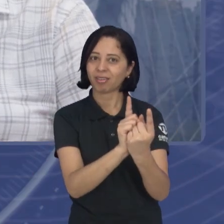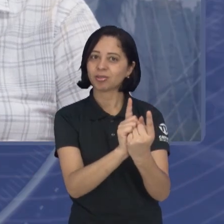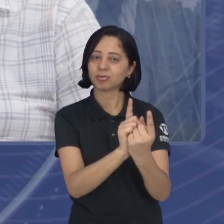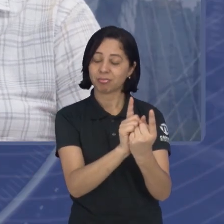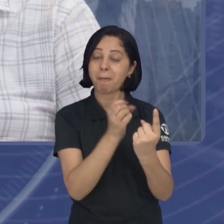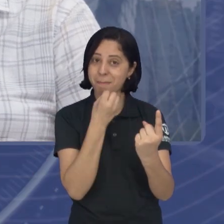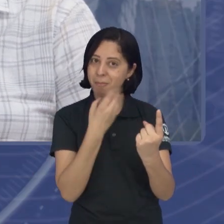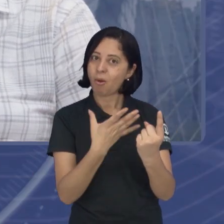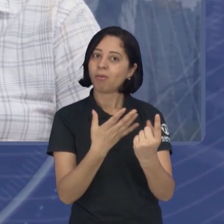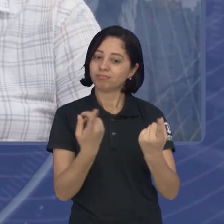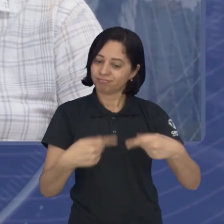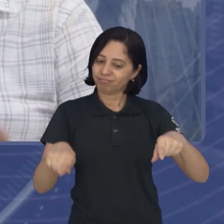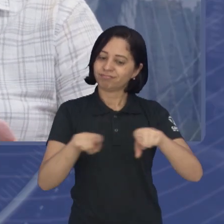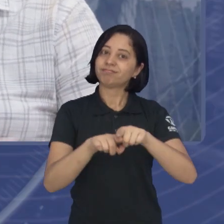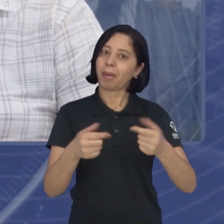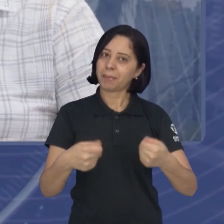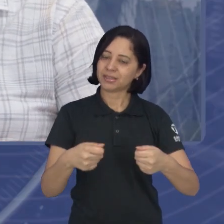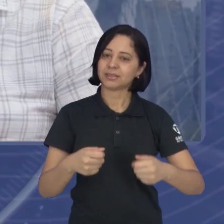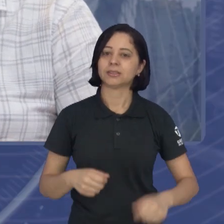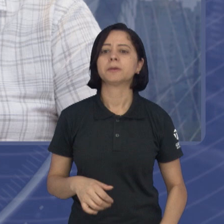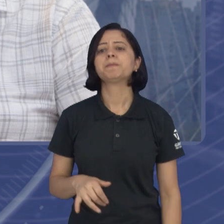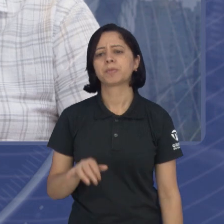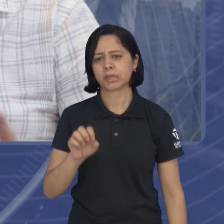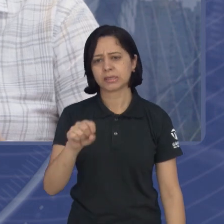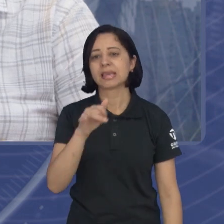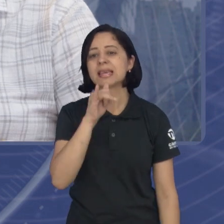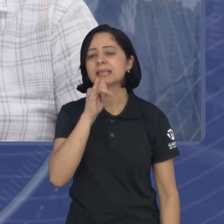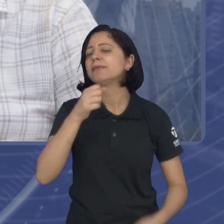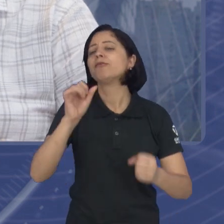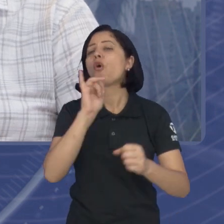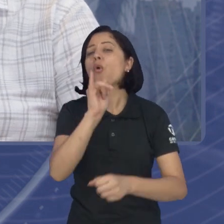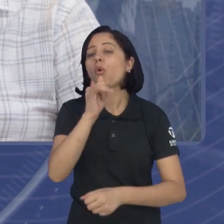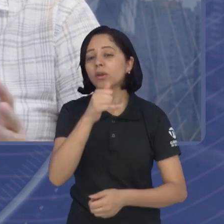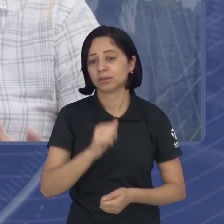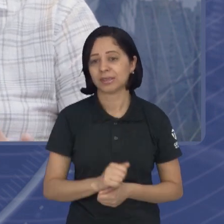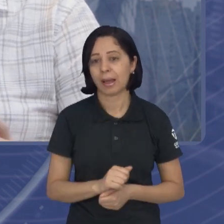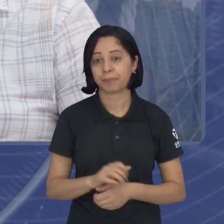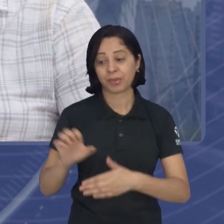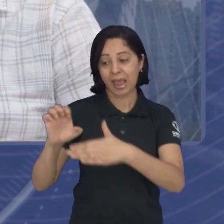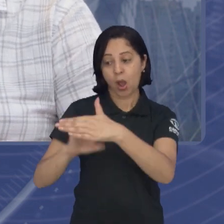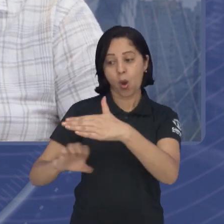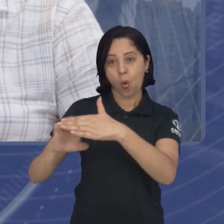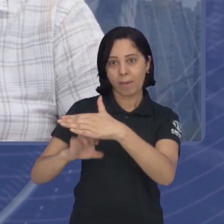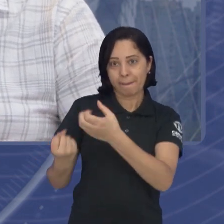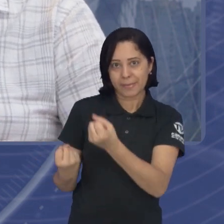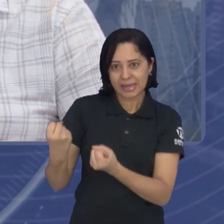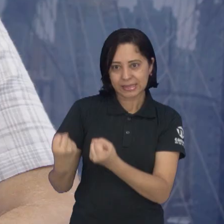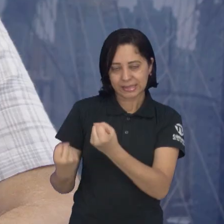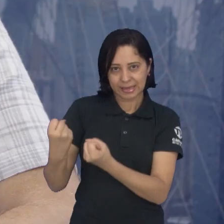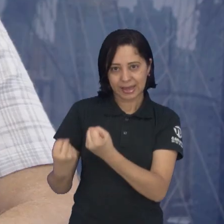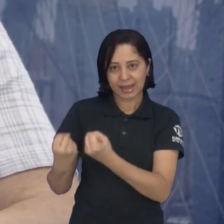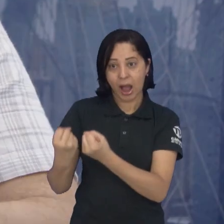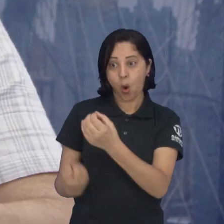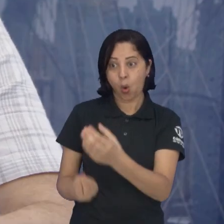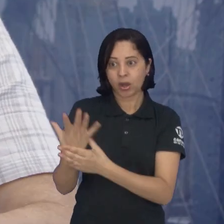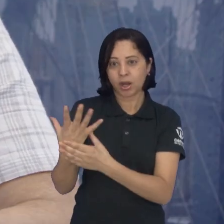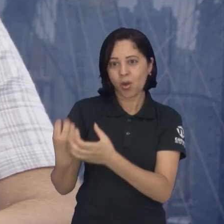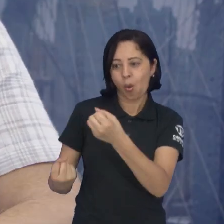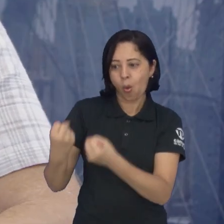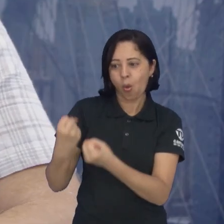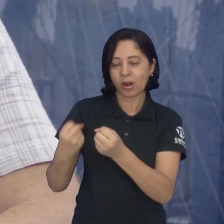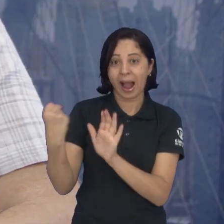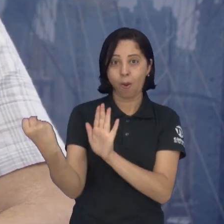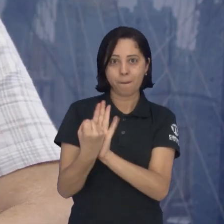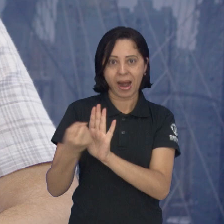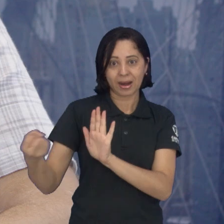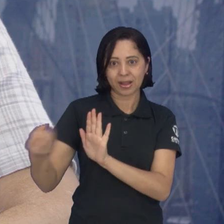né? Exatamente. Tem um exemplo que eu vou falar rapidamente aqui. Uma empresa de carros lançou um veículo e uma marca